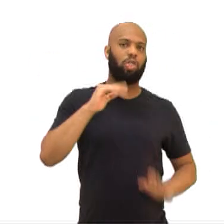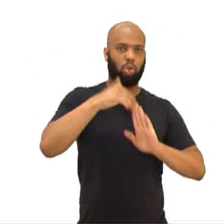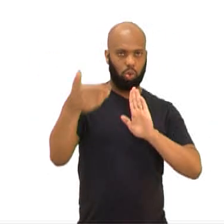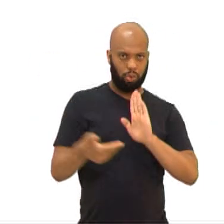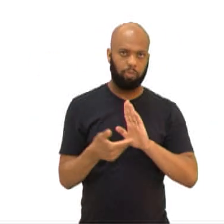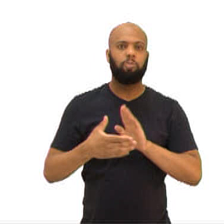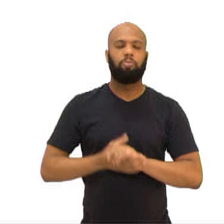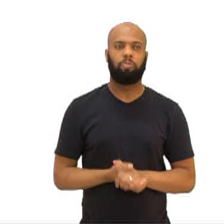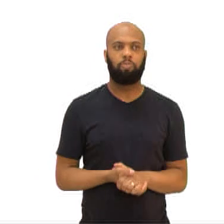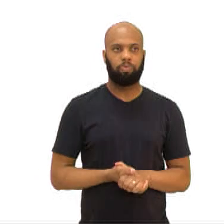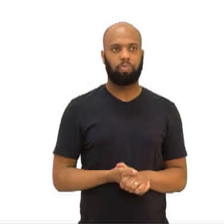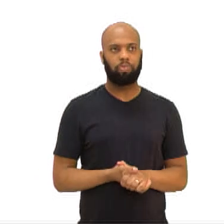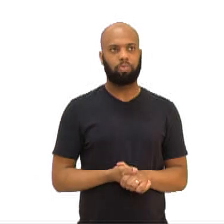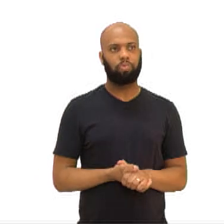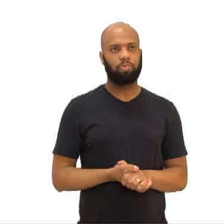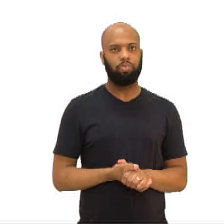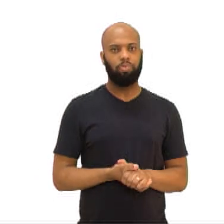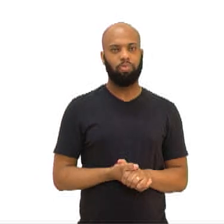eles.